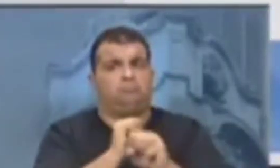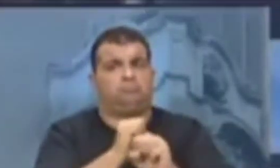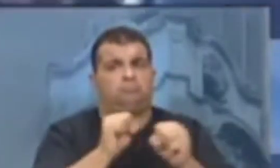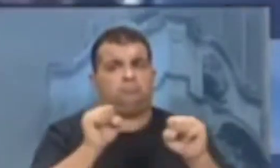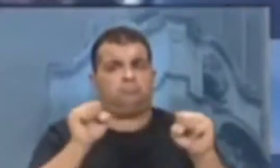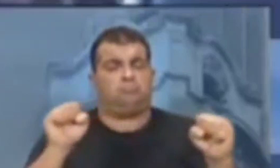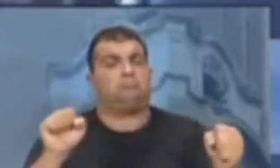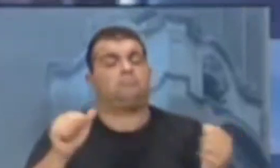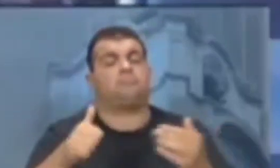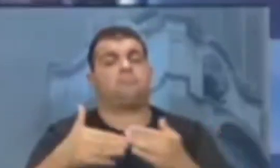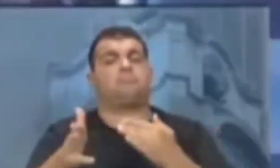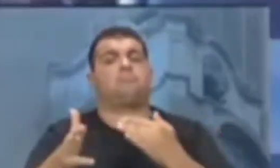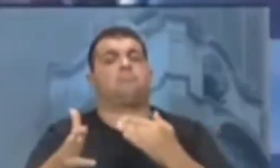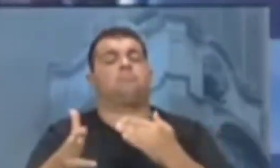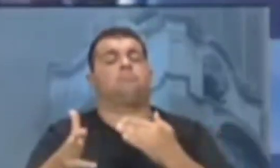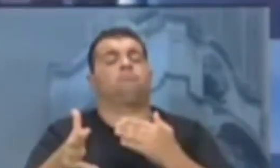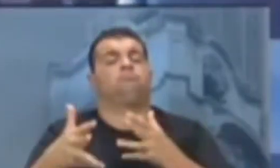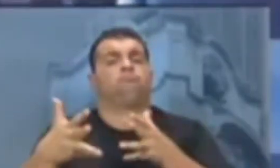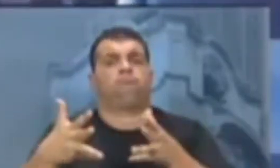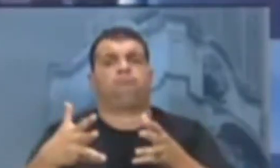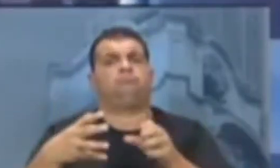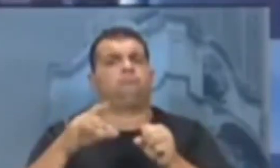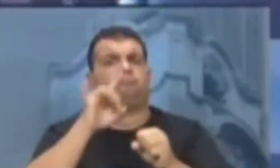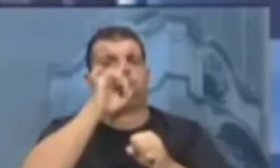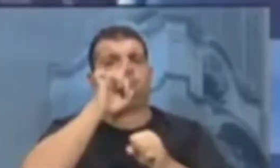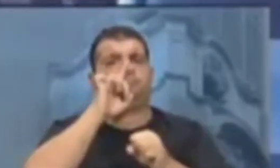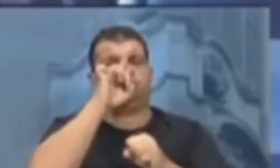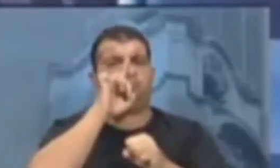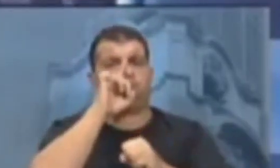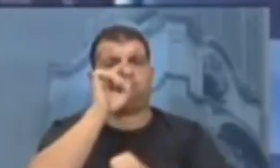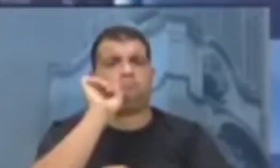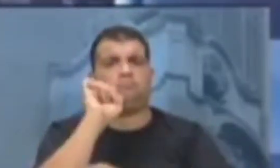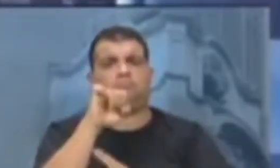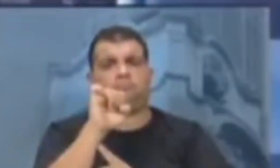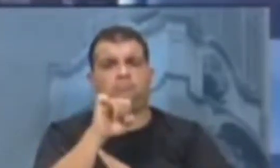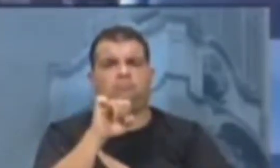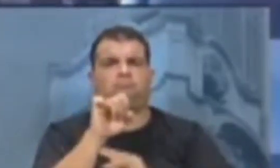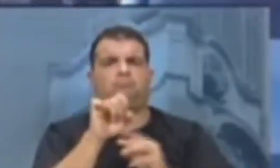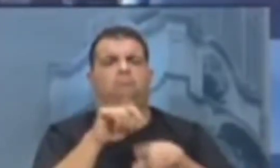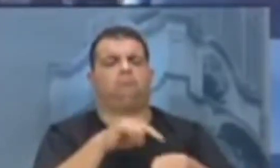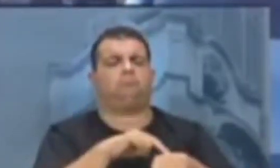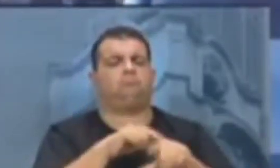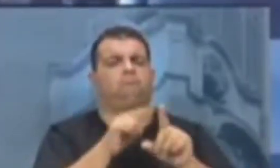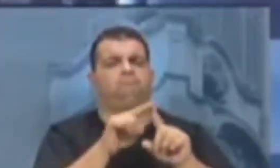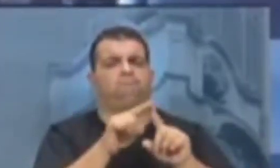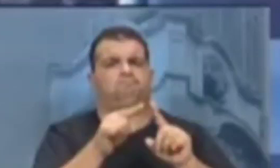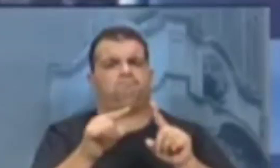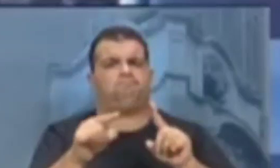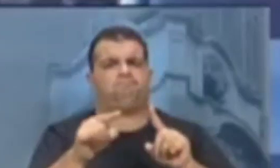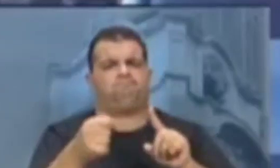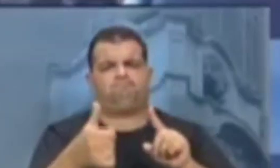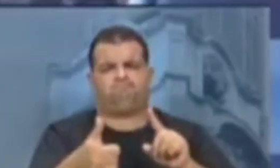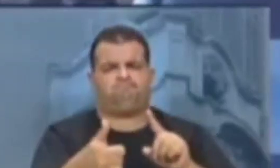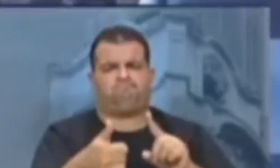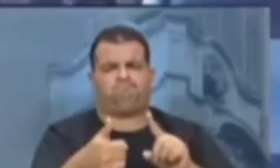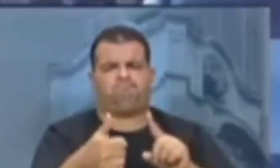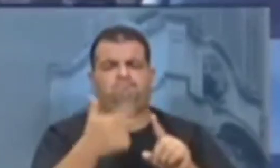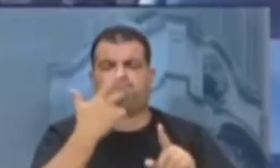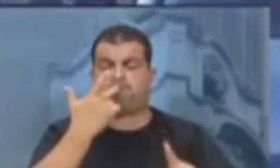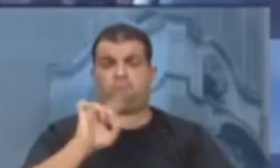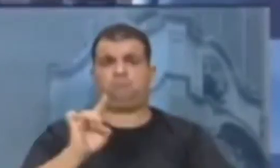um grande prejuízo e nos coloca em risco a curto prazo. O negacionismo nos coloca em